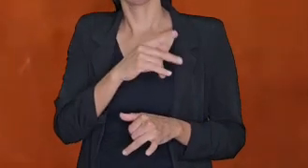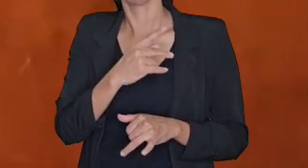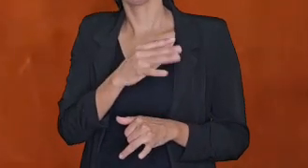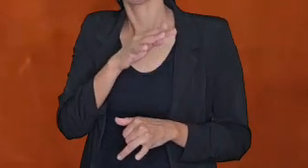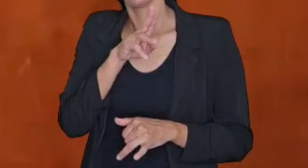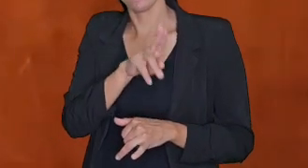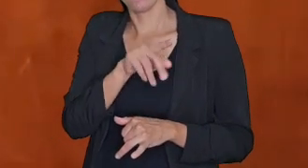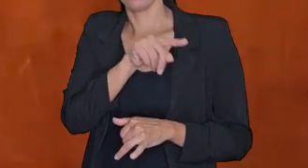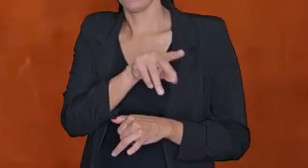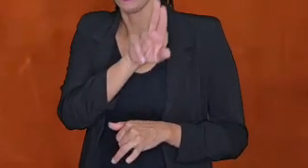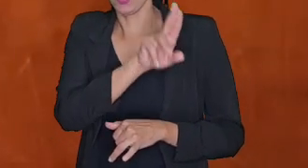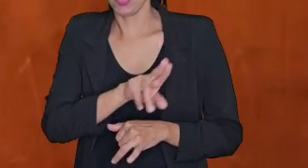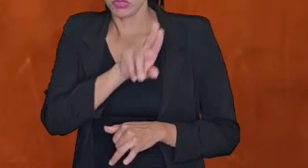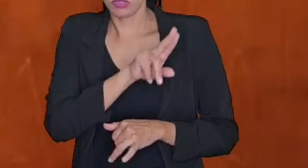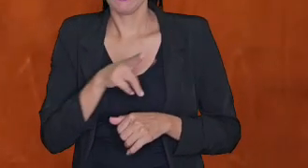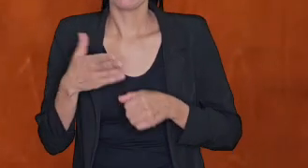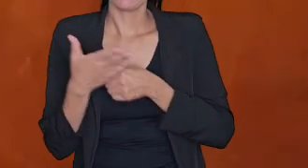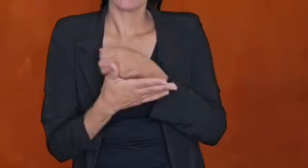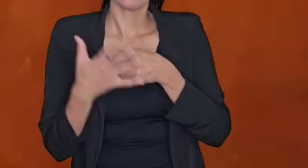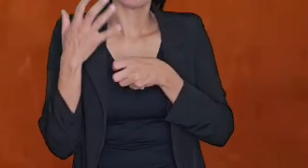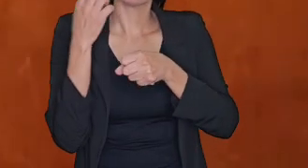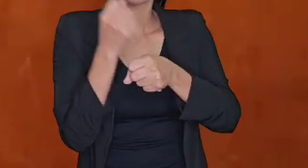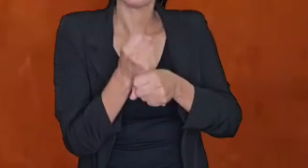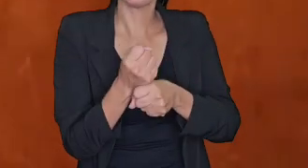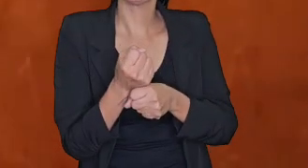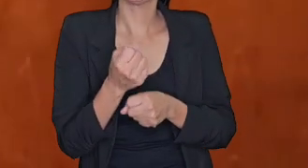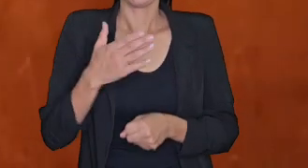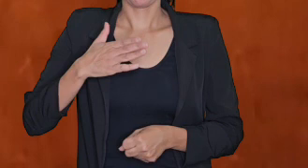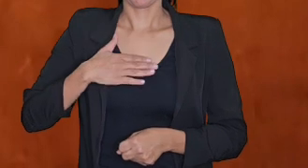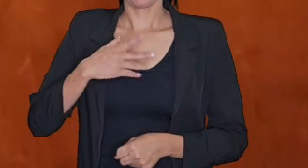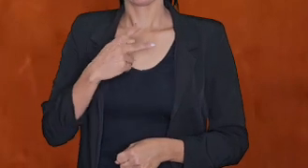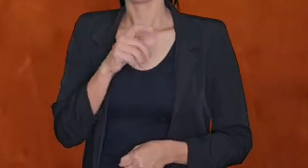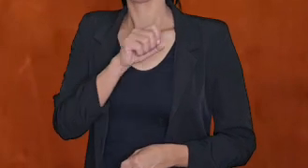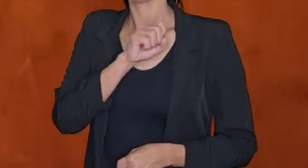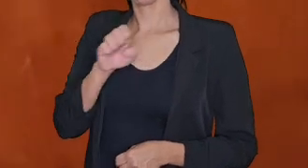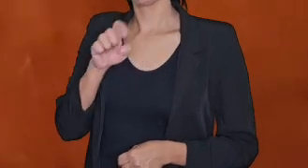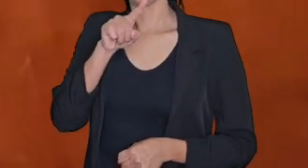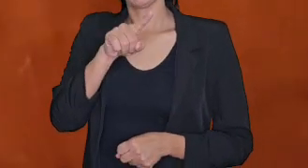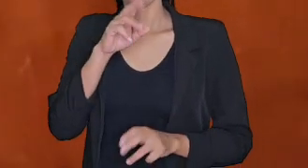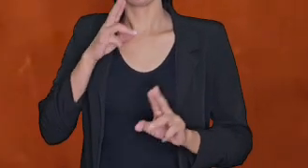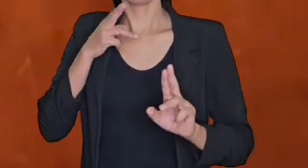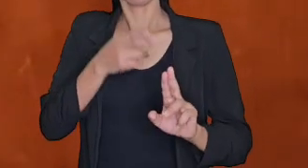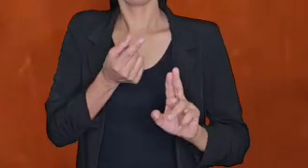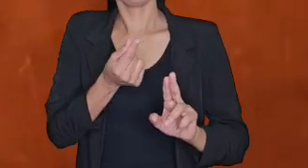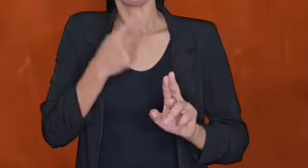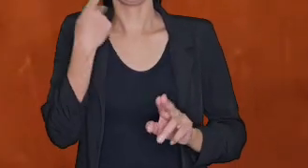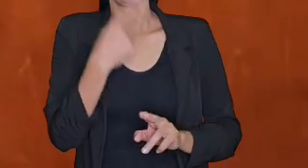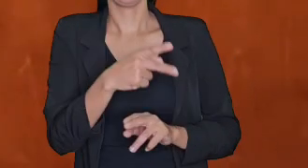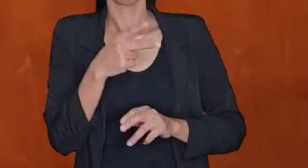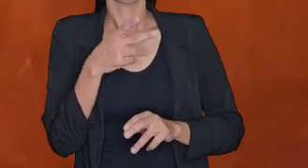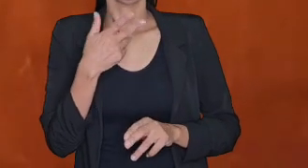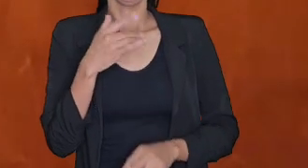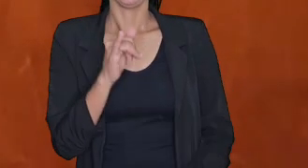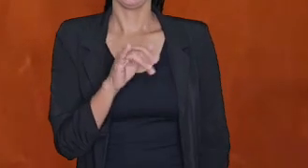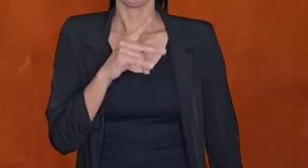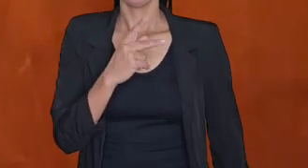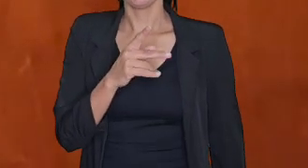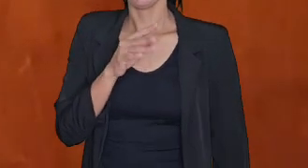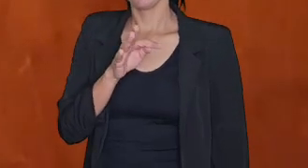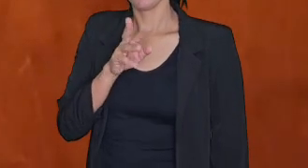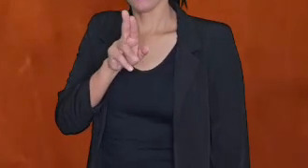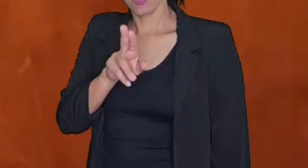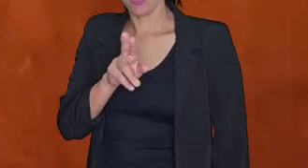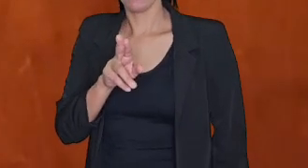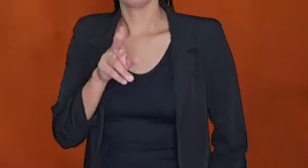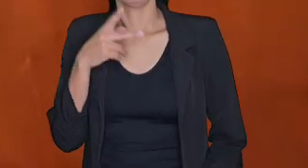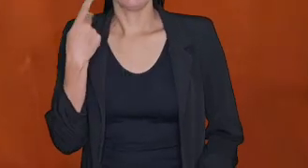enxurrada de cadastro fiscal de mero IPTU. Hércules, qual é a base da expressão econômica da posse? É o valor de